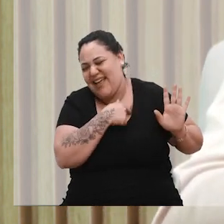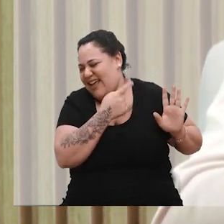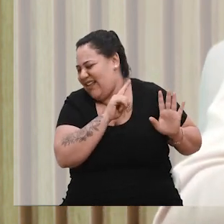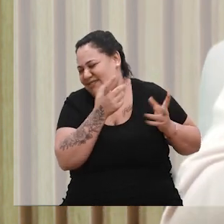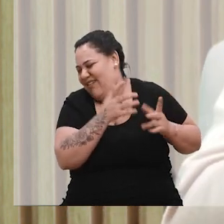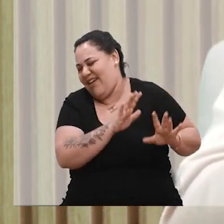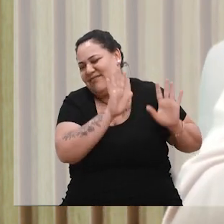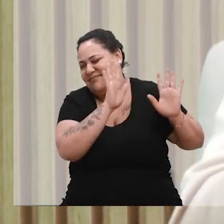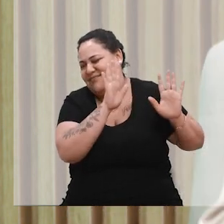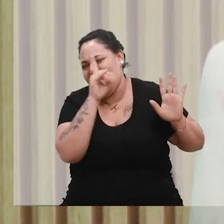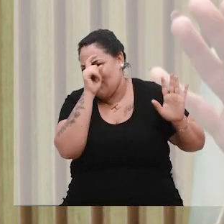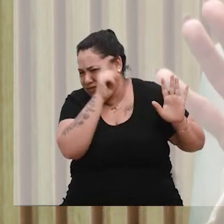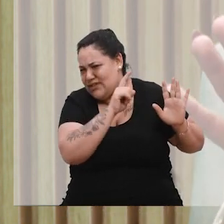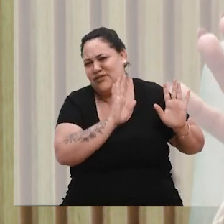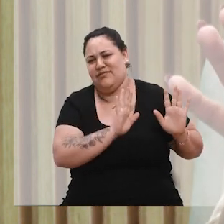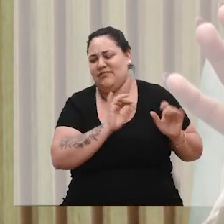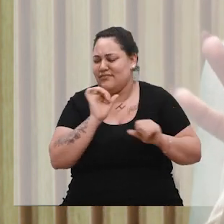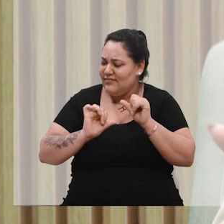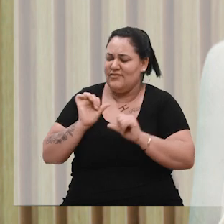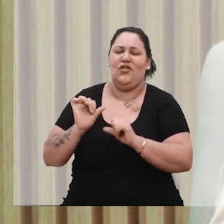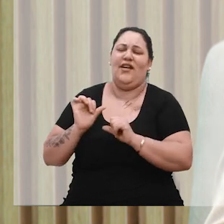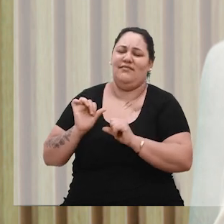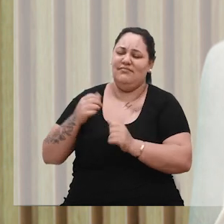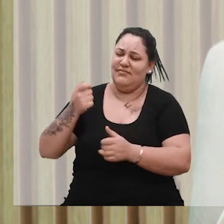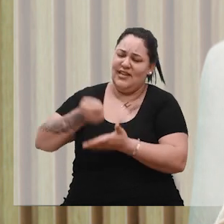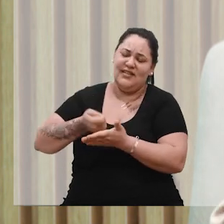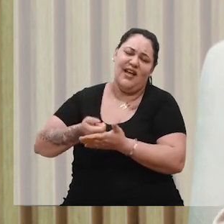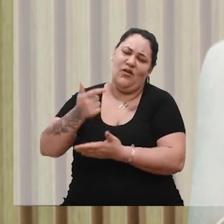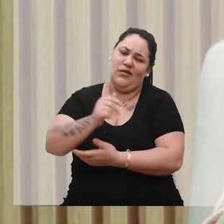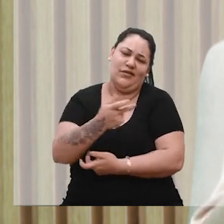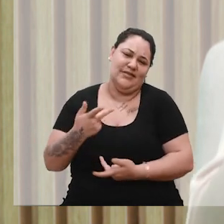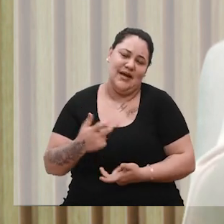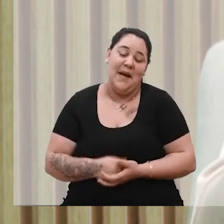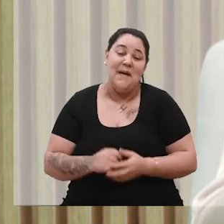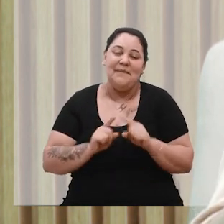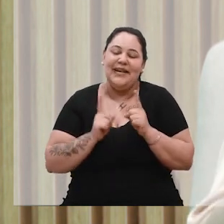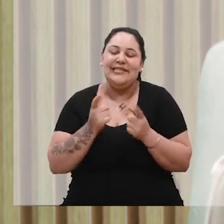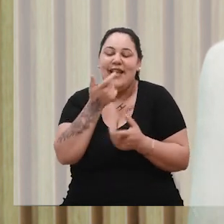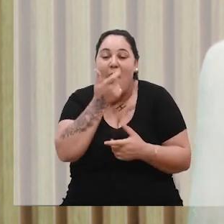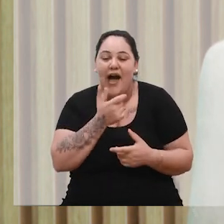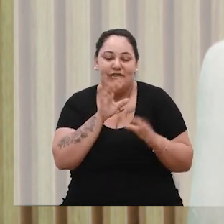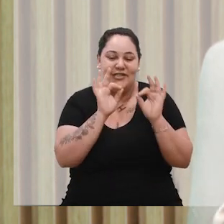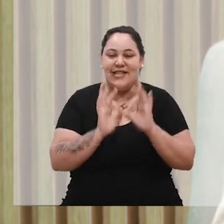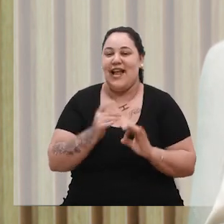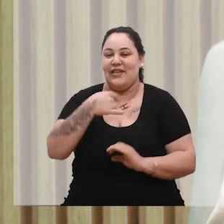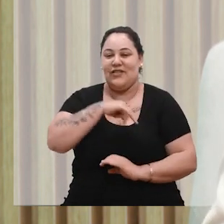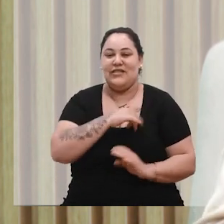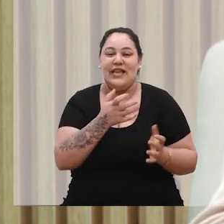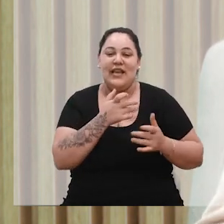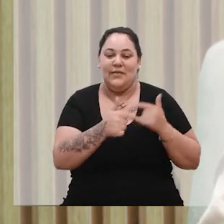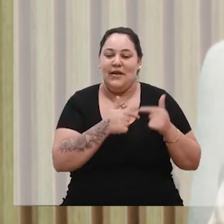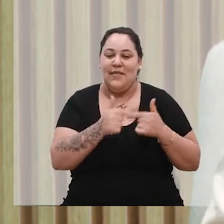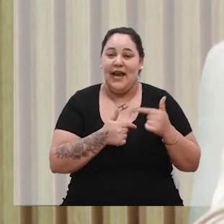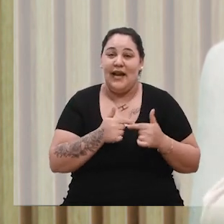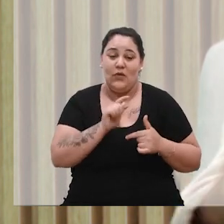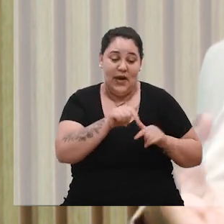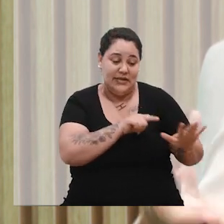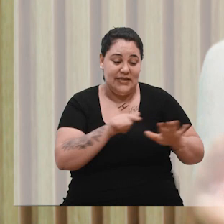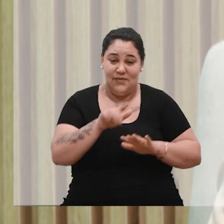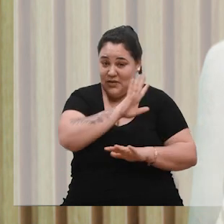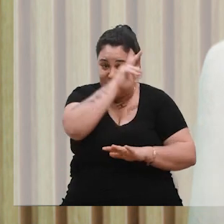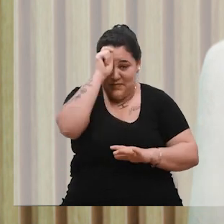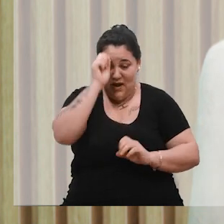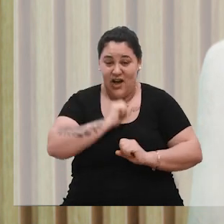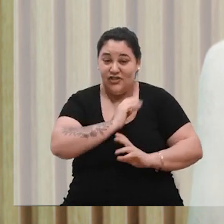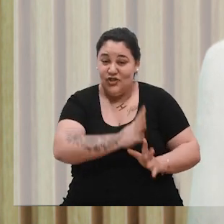mais fazer, né? não Está muito insistir, difícil né? aqui, vamos pelo outro lado, né? Mas eu acho que é nisso que a gente quer trabalhar, e com a Semana Municipal as ações